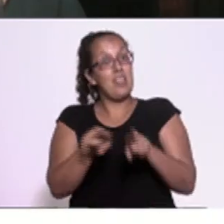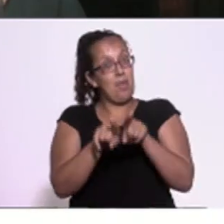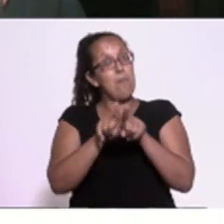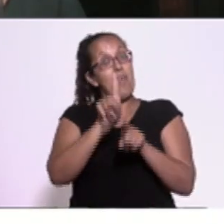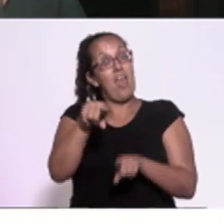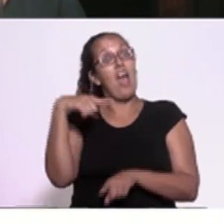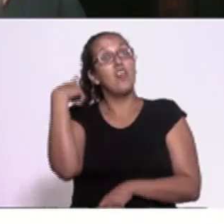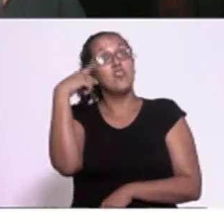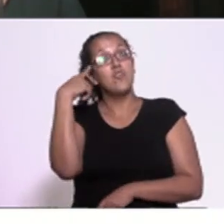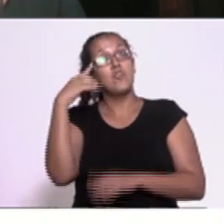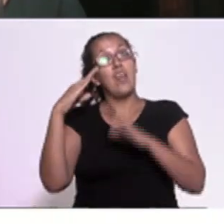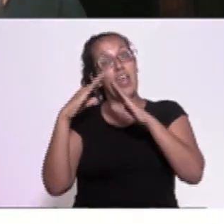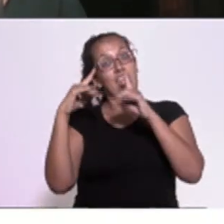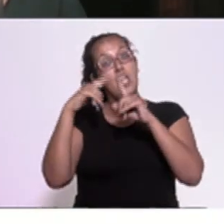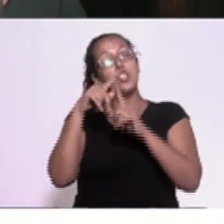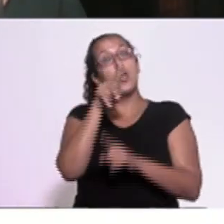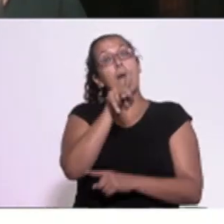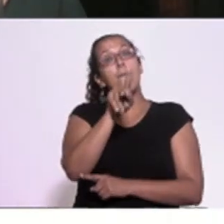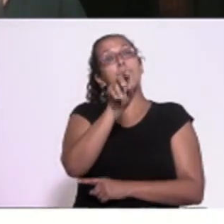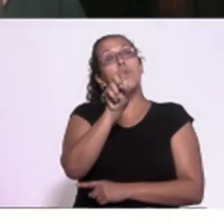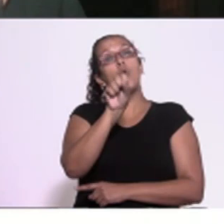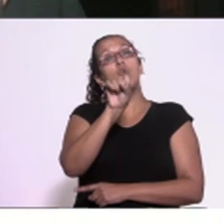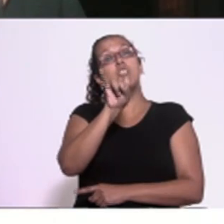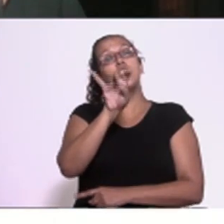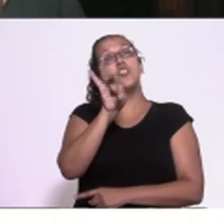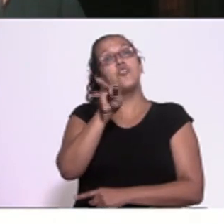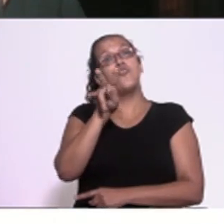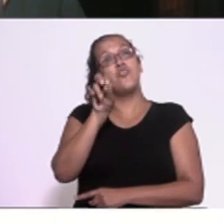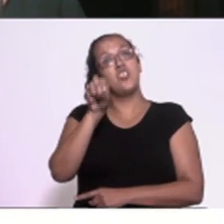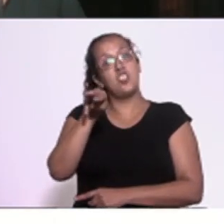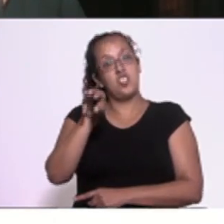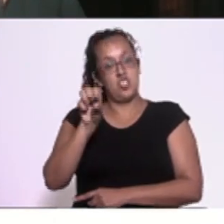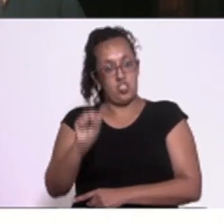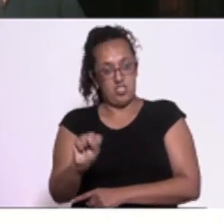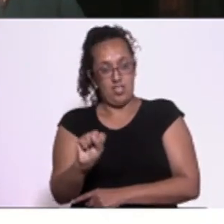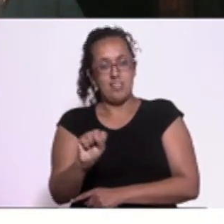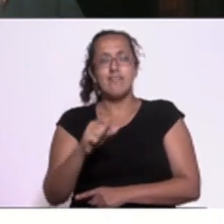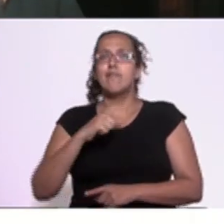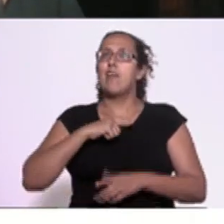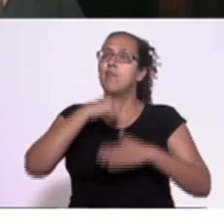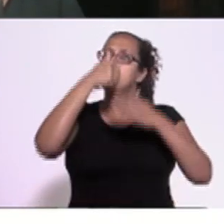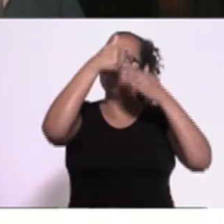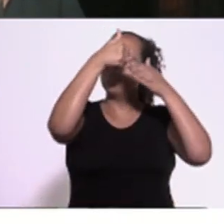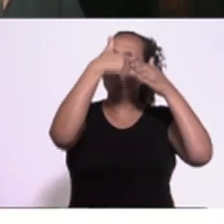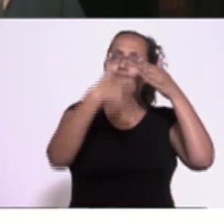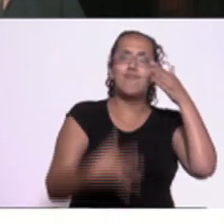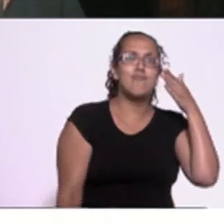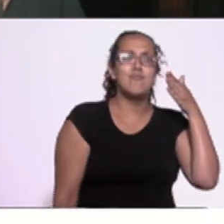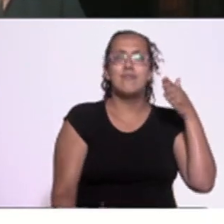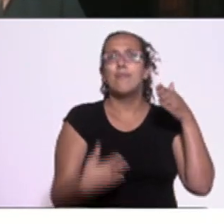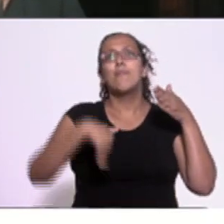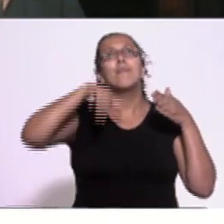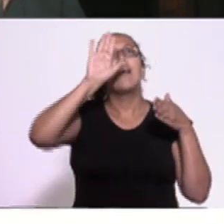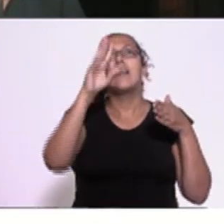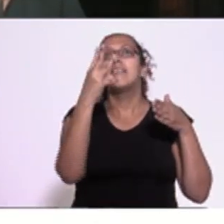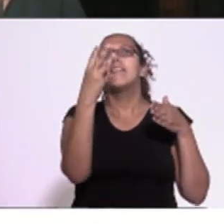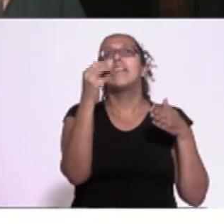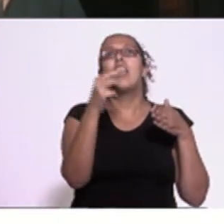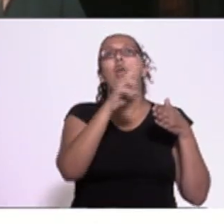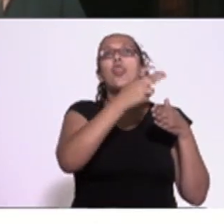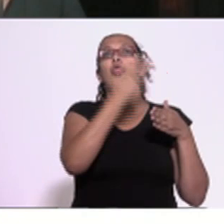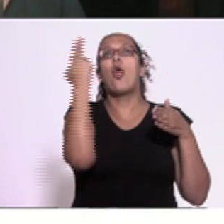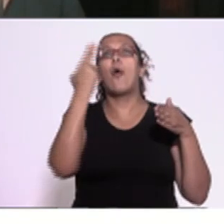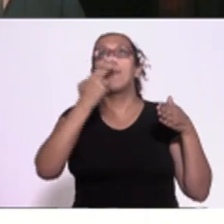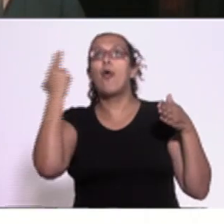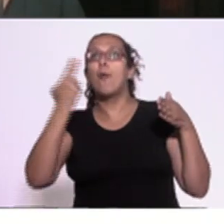da Igreja Positivista. E tem mais aqui uns 30 nomes que a gente, ao longo da